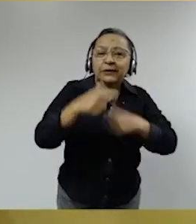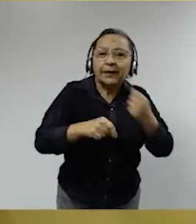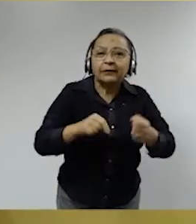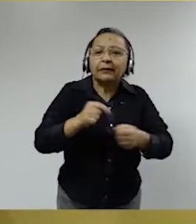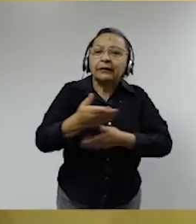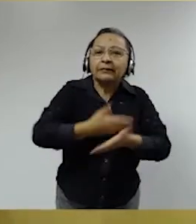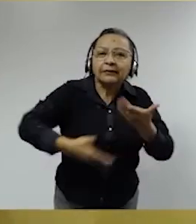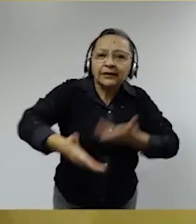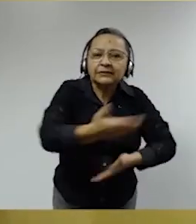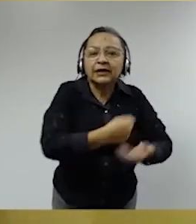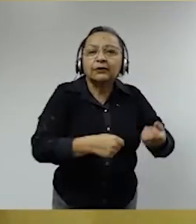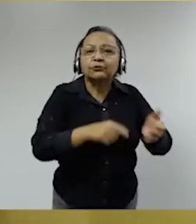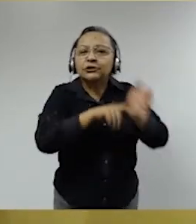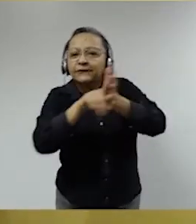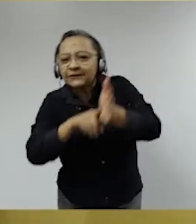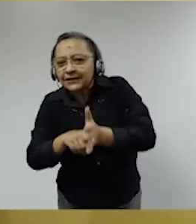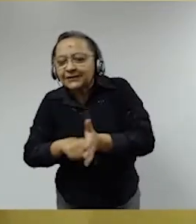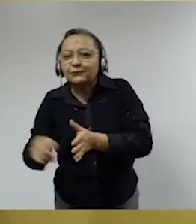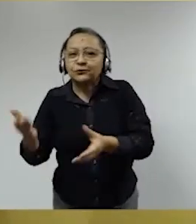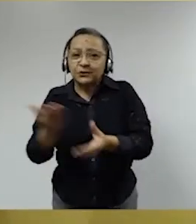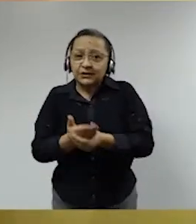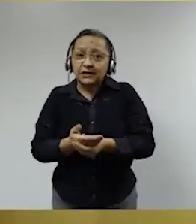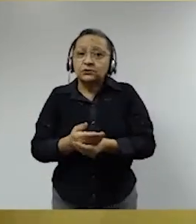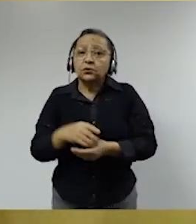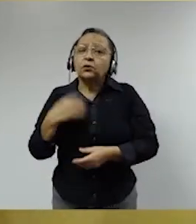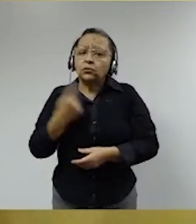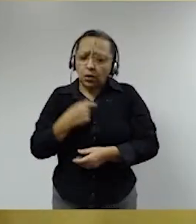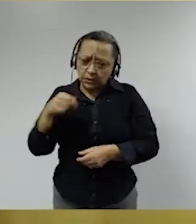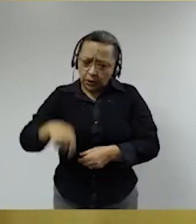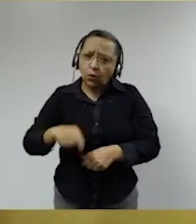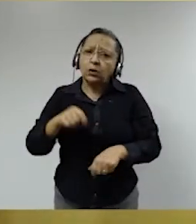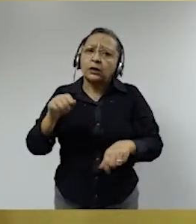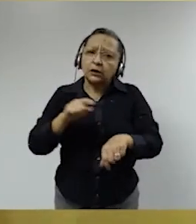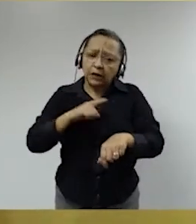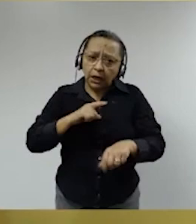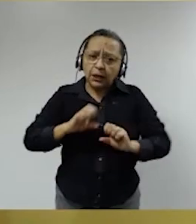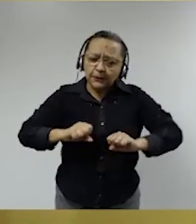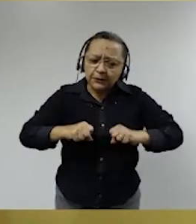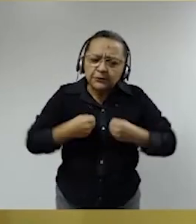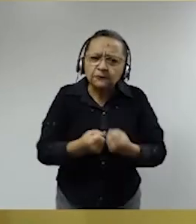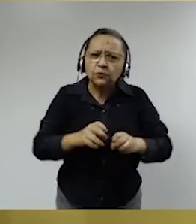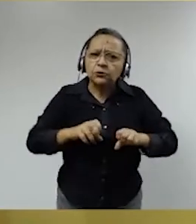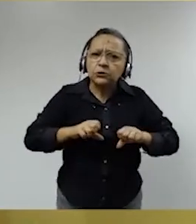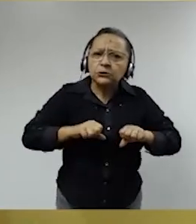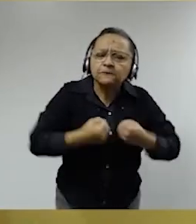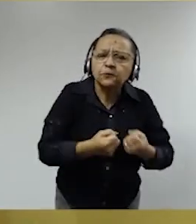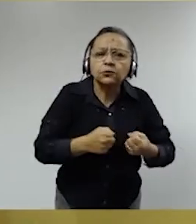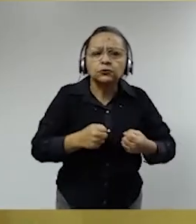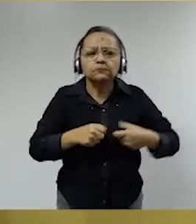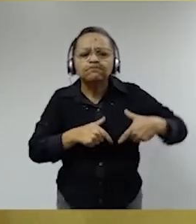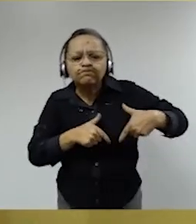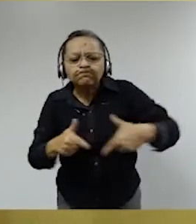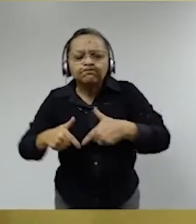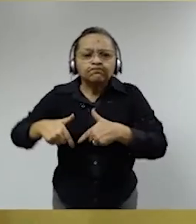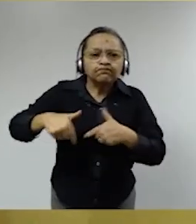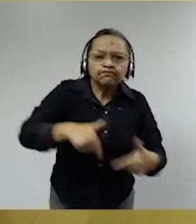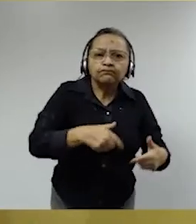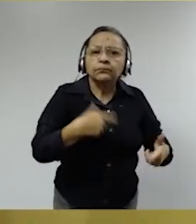das investigações. Então, por mais que tenhamos esforços tremendos de todos, no sentido de prosseguir,